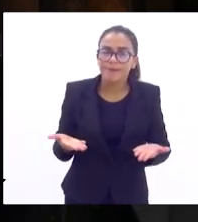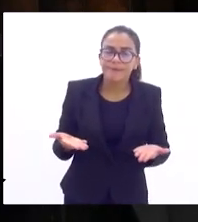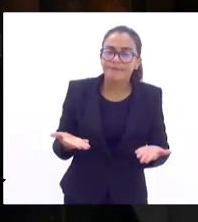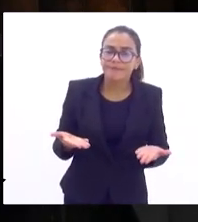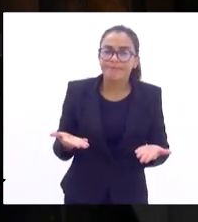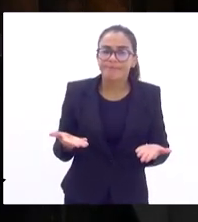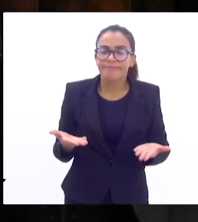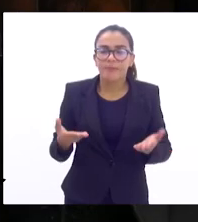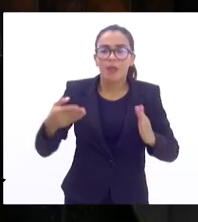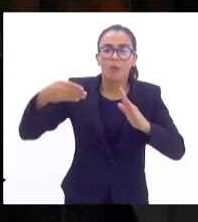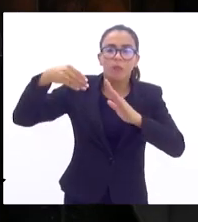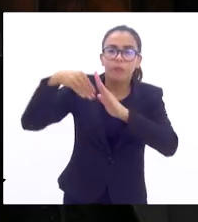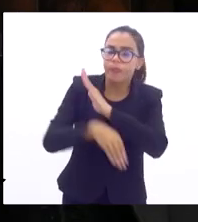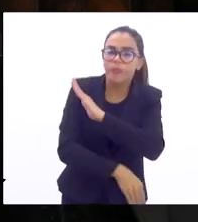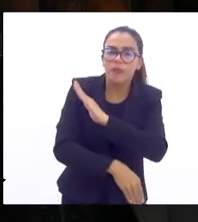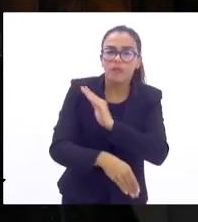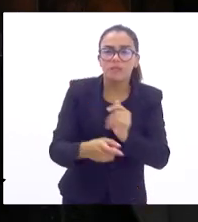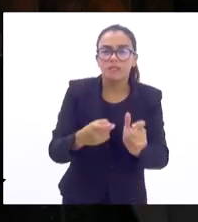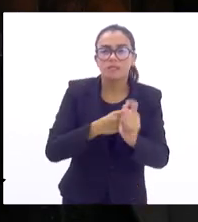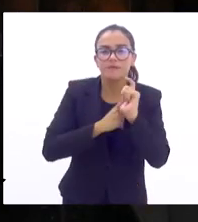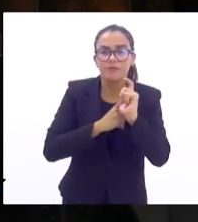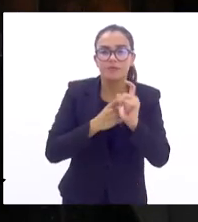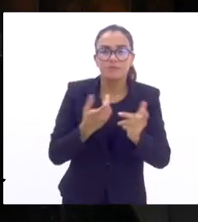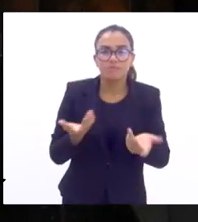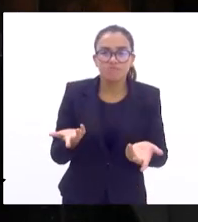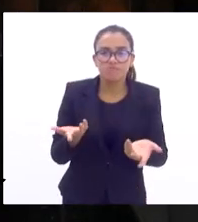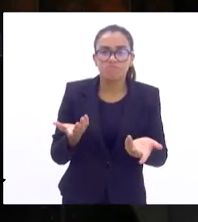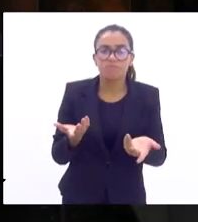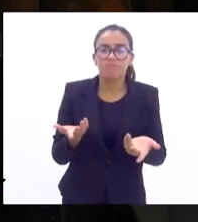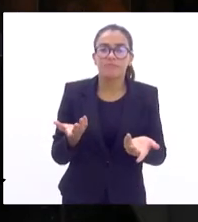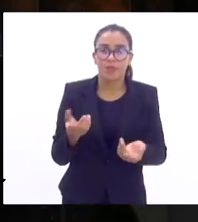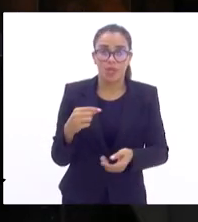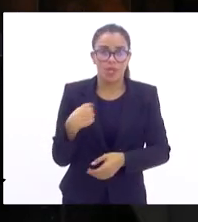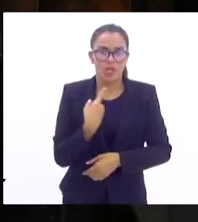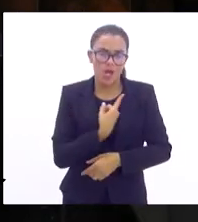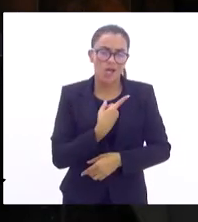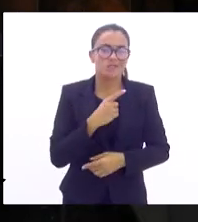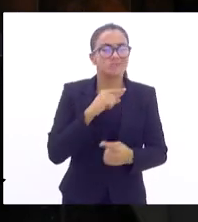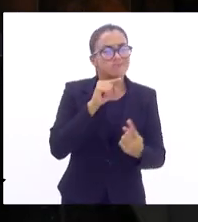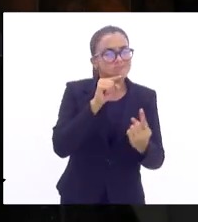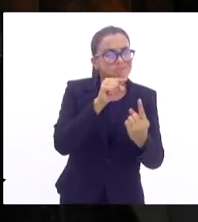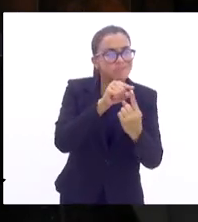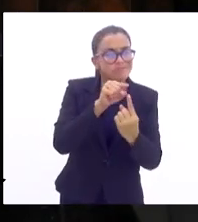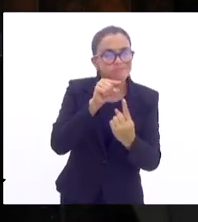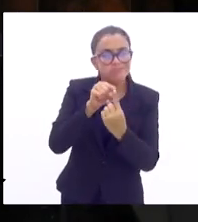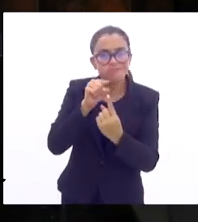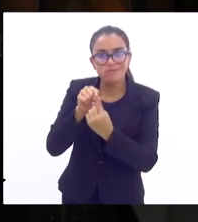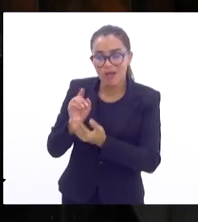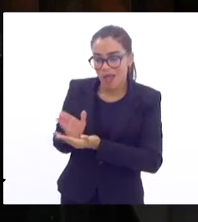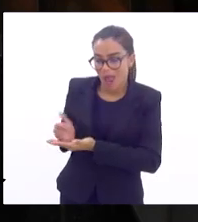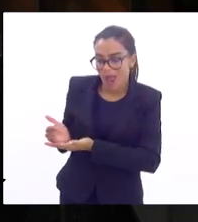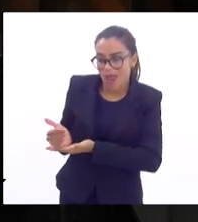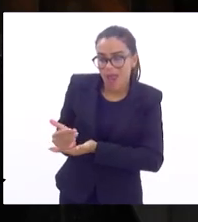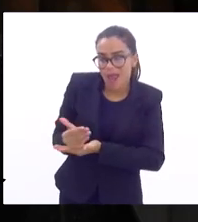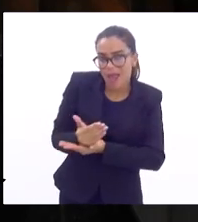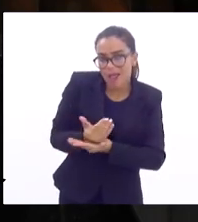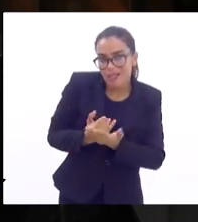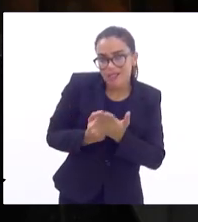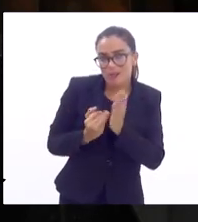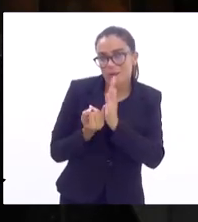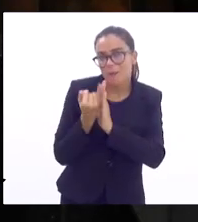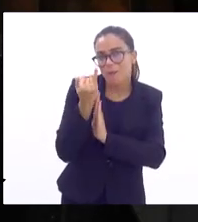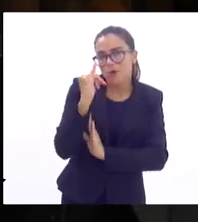entrar em déficit a gente pegar as metas de arrecadação do ICMS